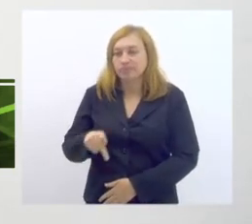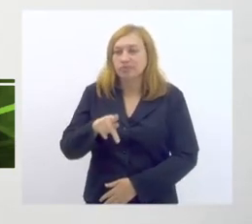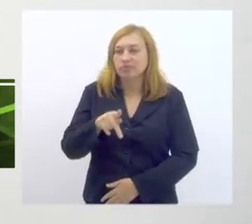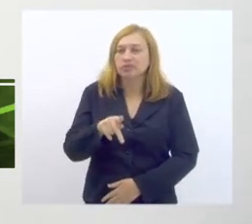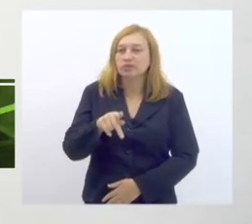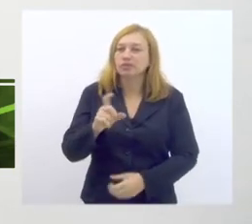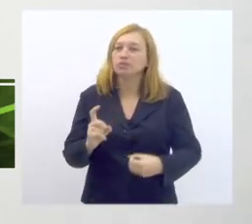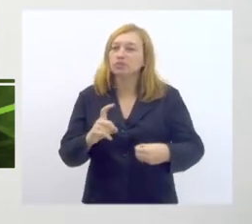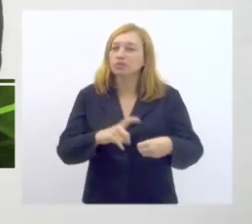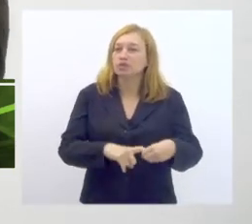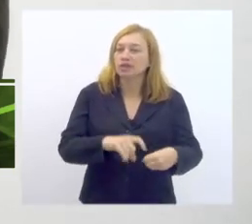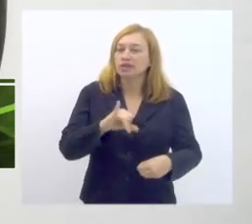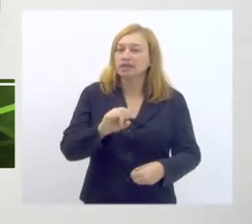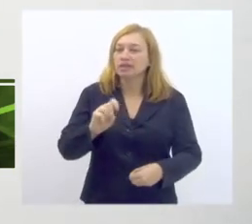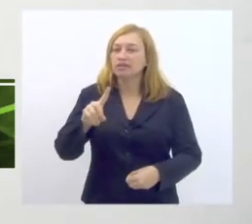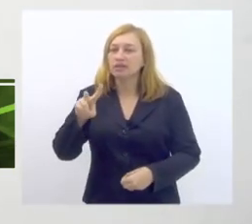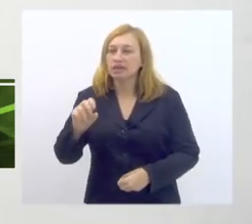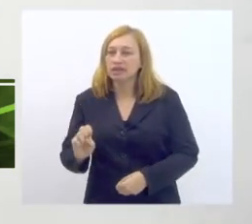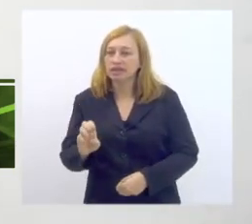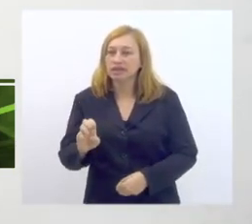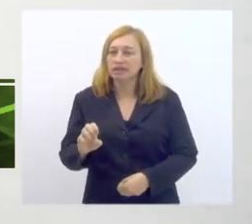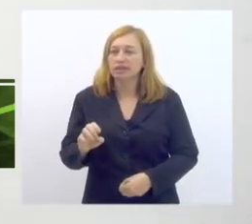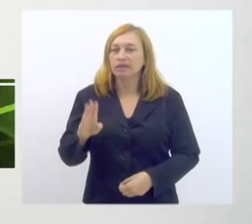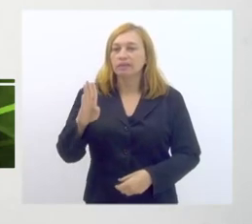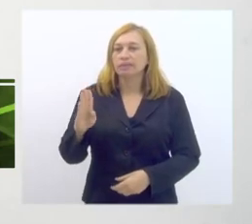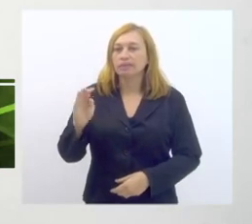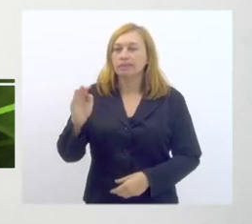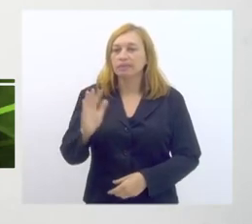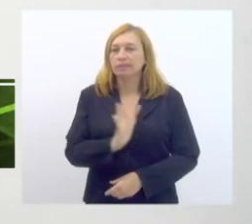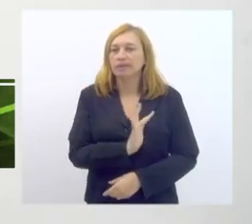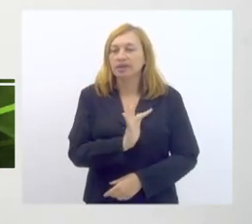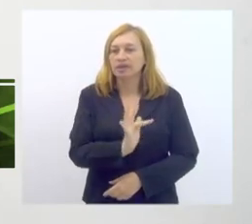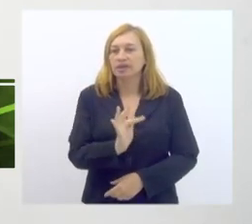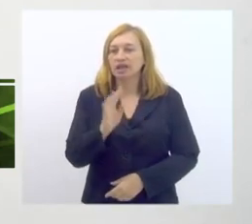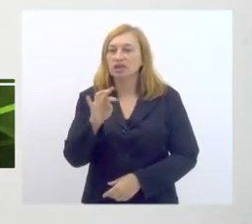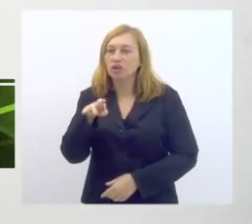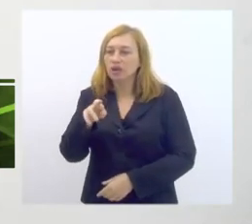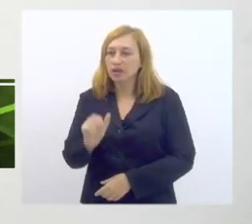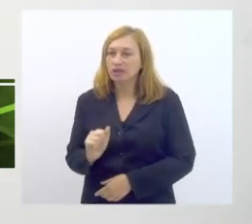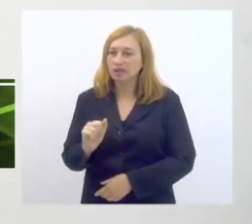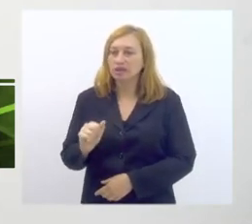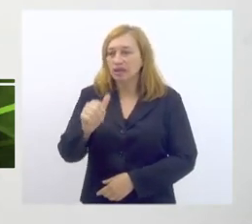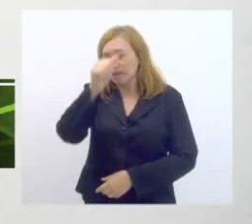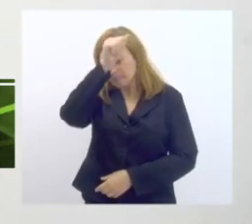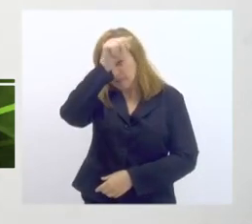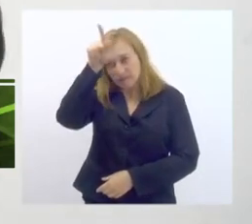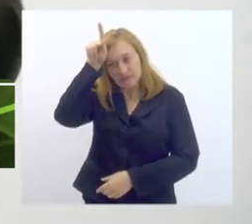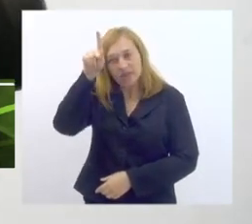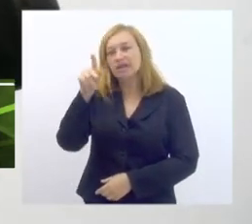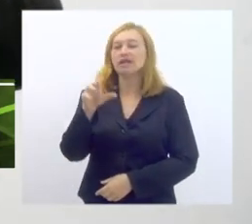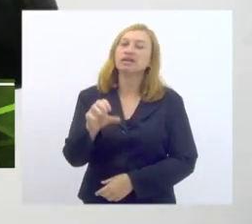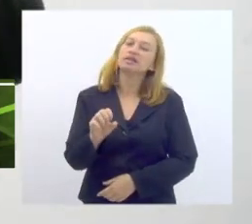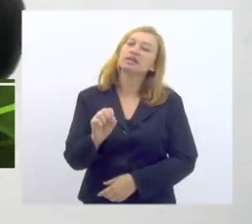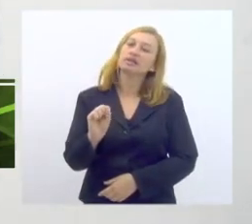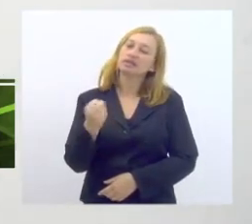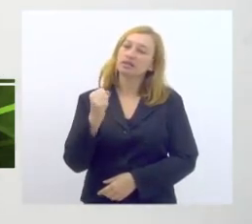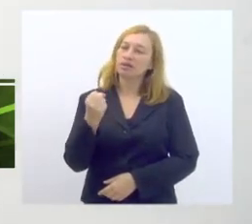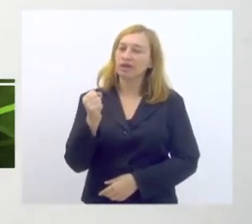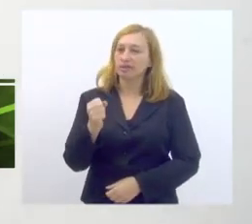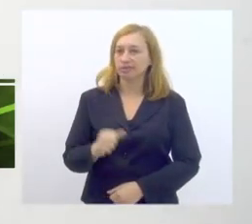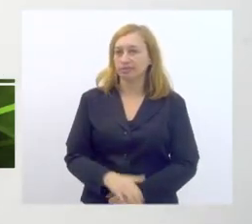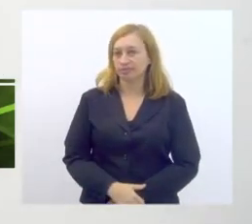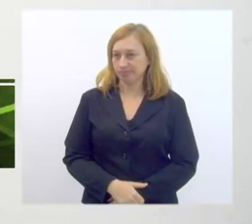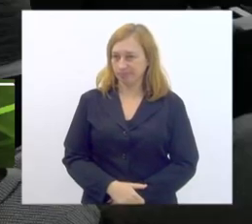Cisbale, consórcio da Baixada Litorânea, a prefeita de Saquarema, senhora Manuela Ramos de Souza Gomes Alves.